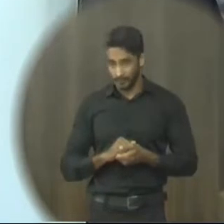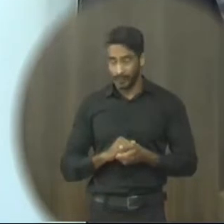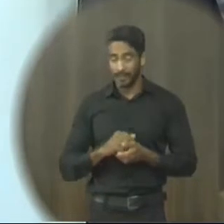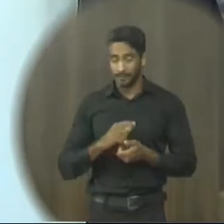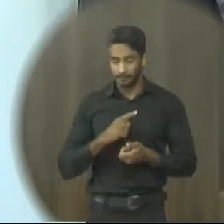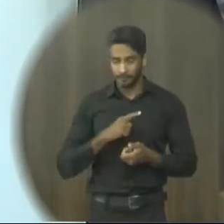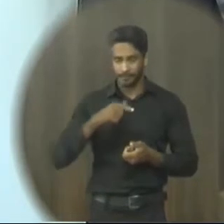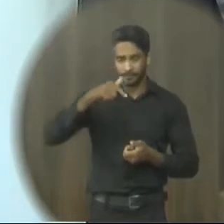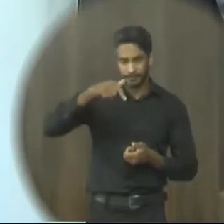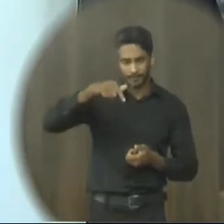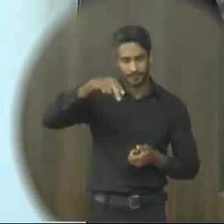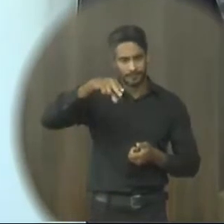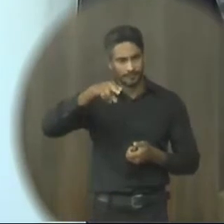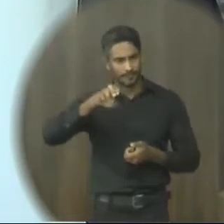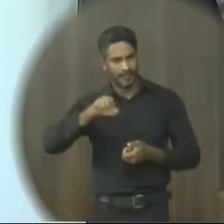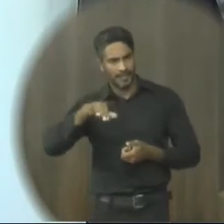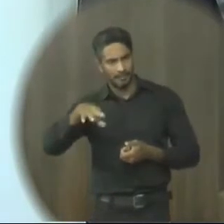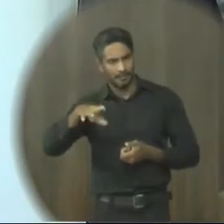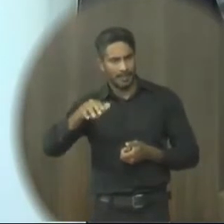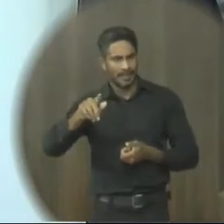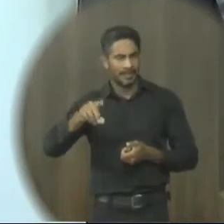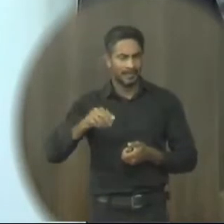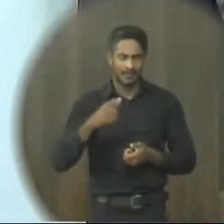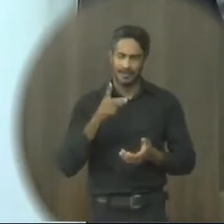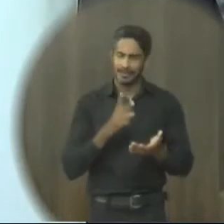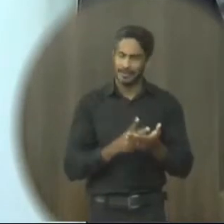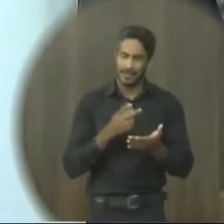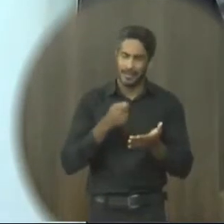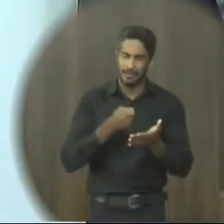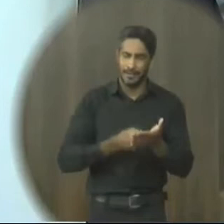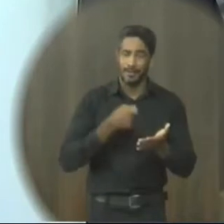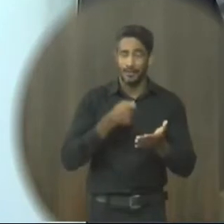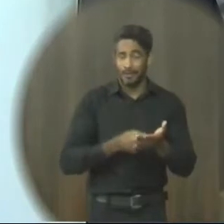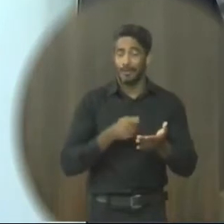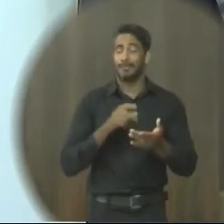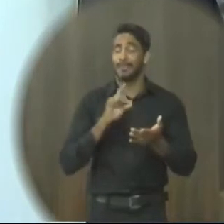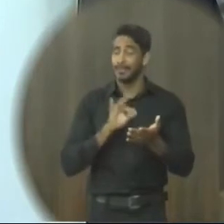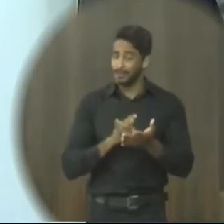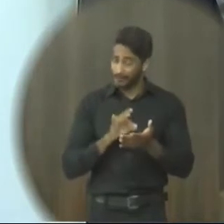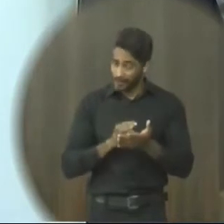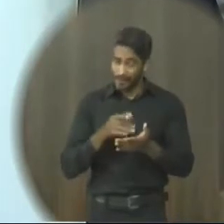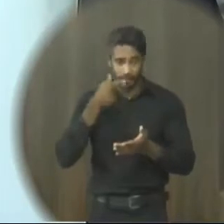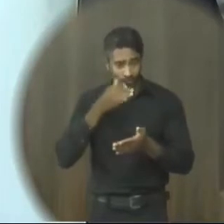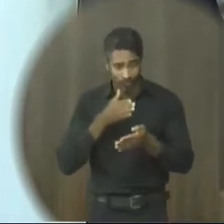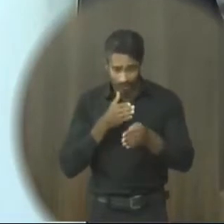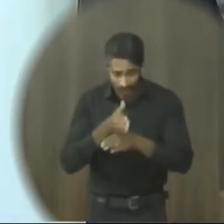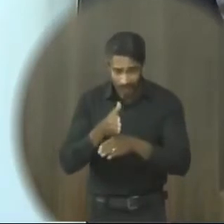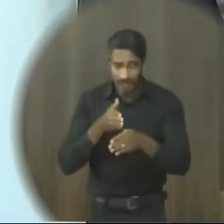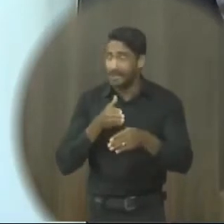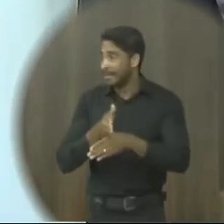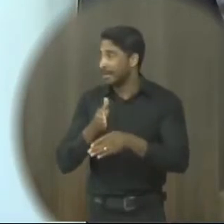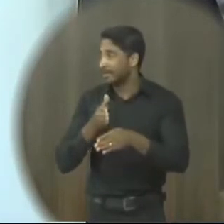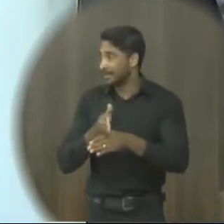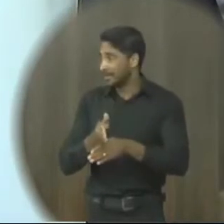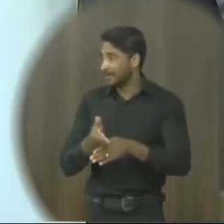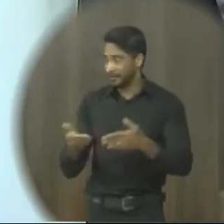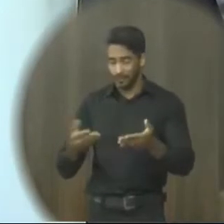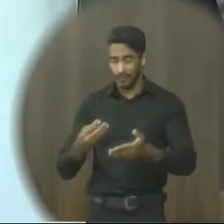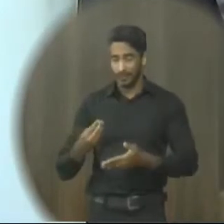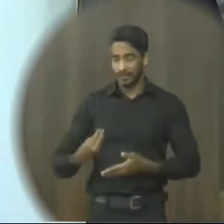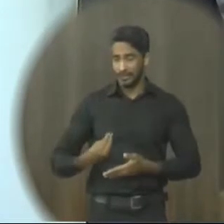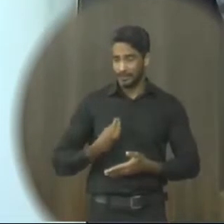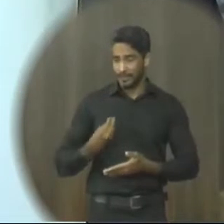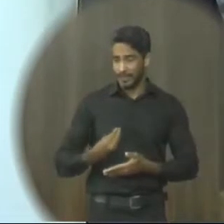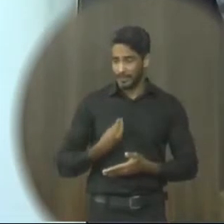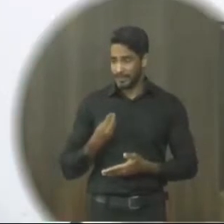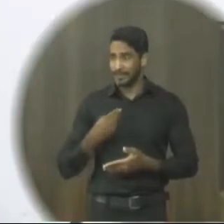sempre cobrava, acho que quase todo mês de mandar mensagem, porque realmente estava intransitável. E também, hoje eu estava presente, semana passada